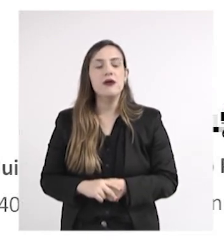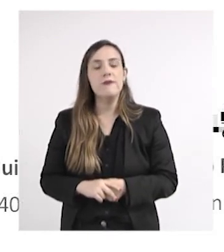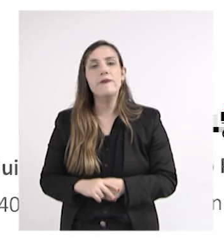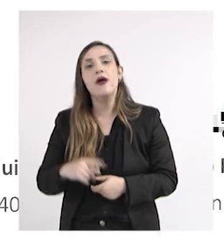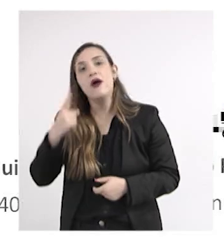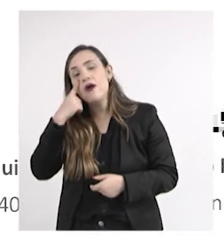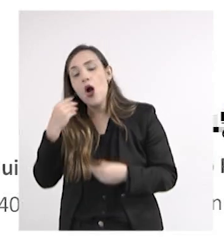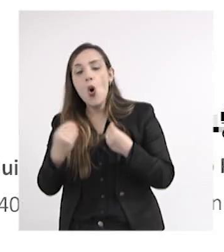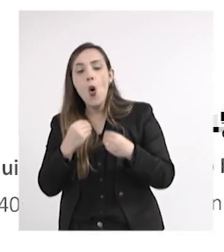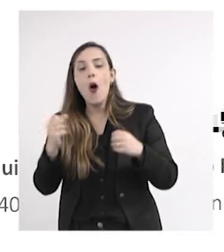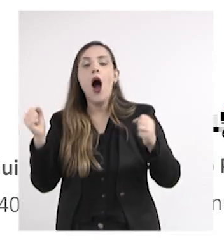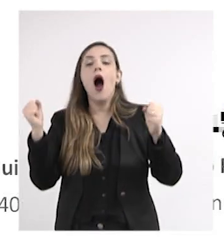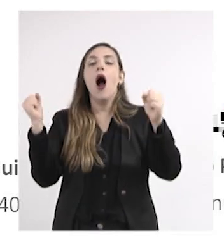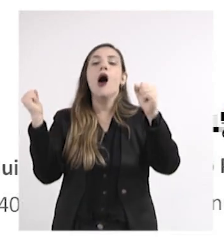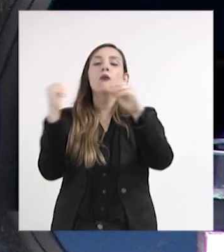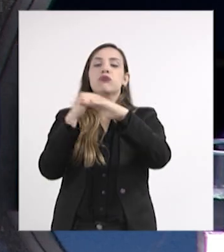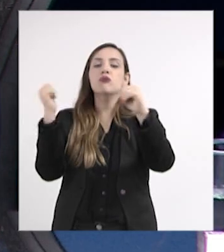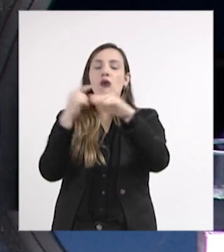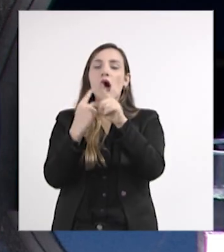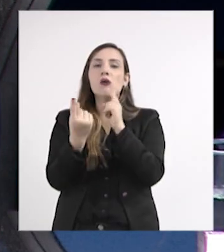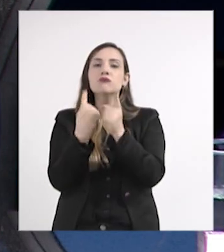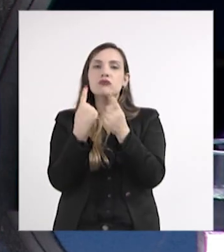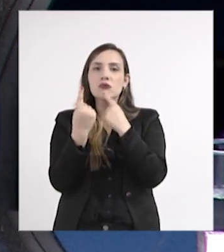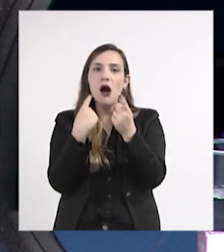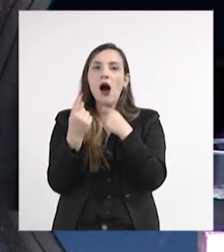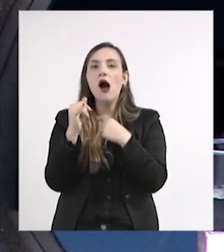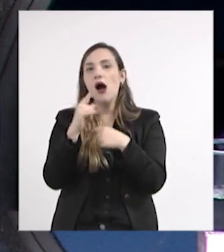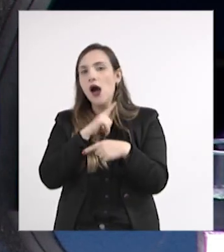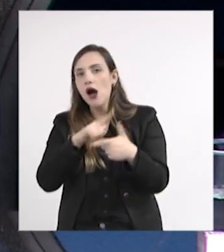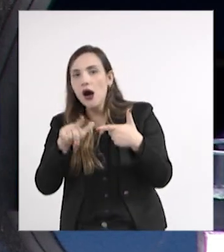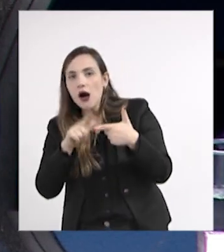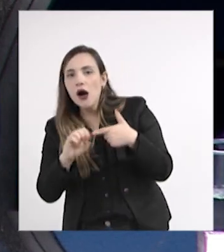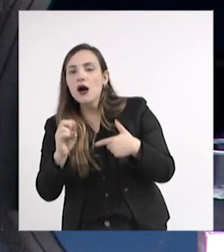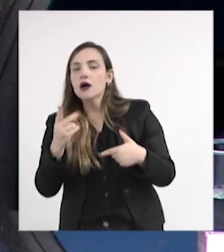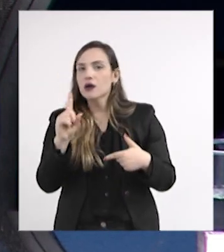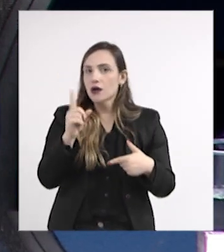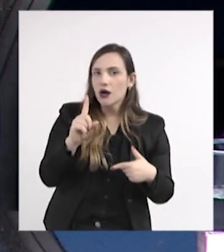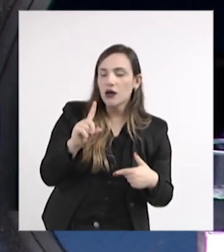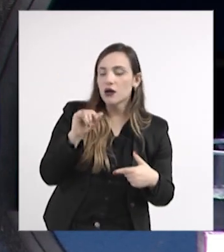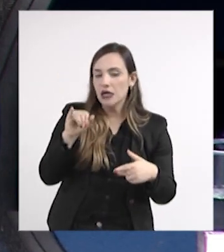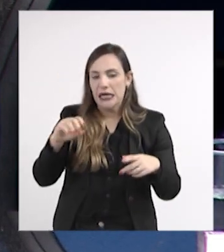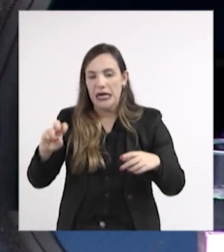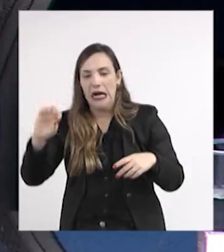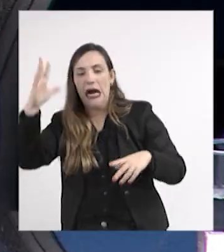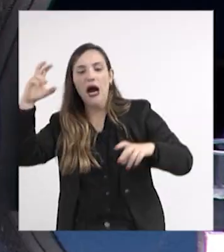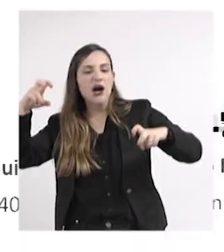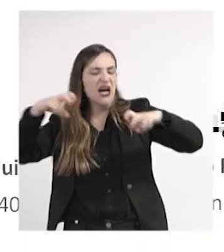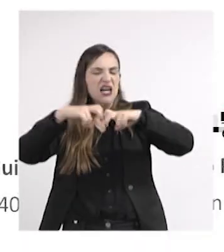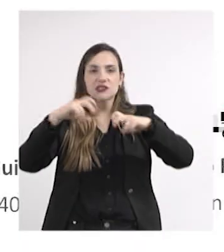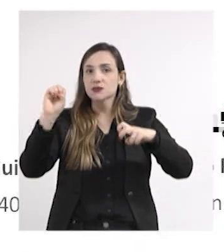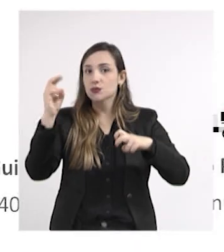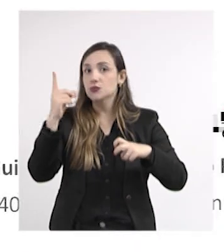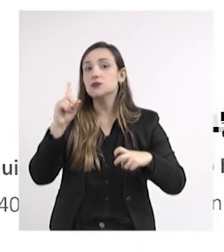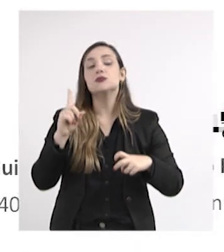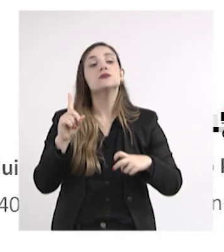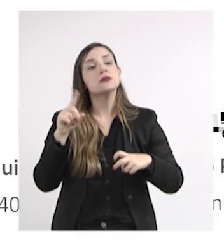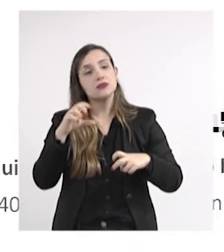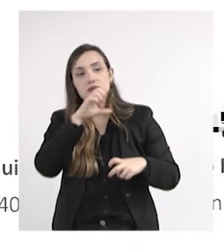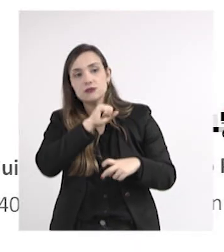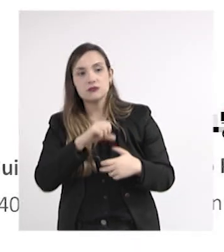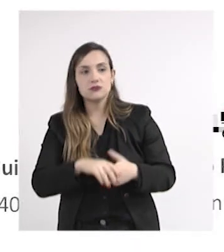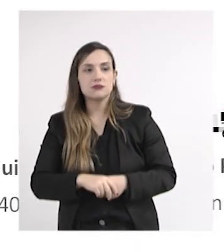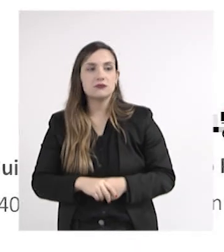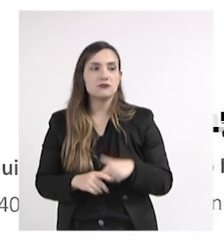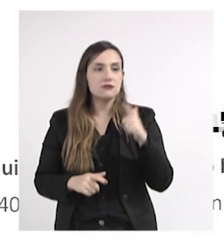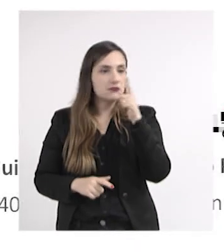fluidez, circunstâncias viárias e identificação veicular são importantes para a desincumbência de suas atribuições